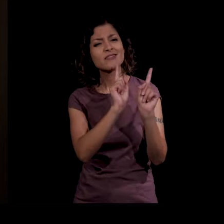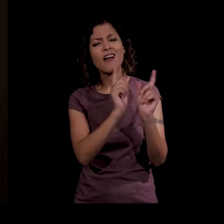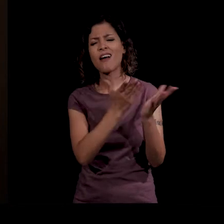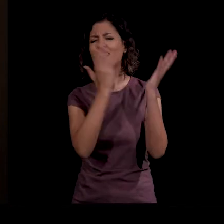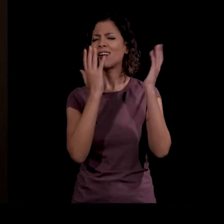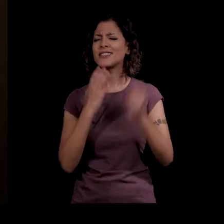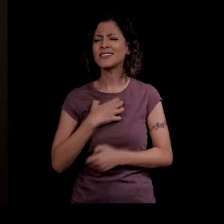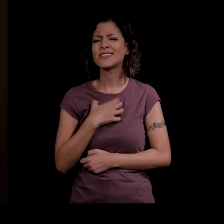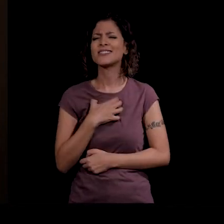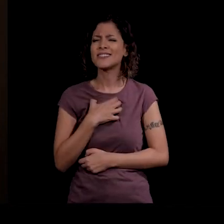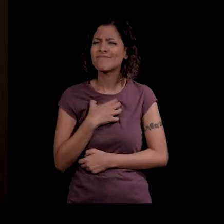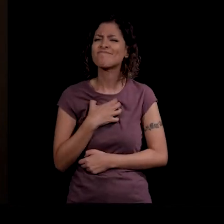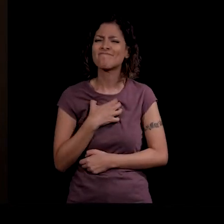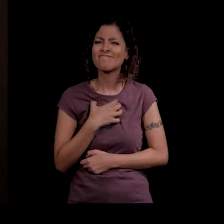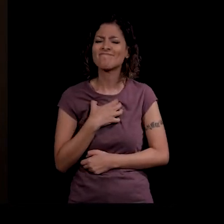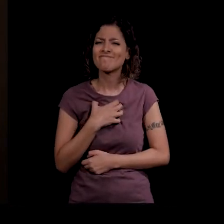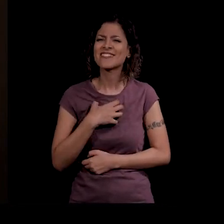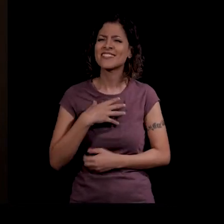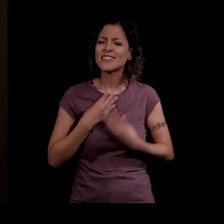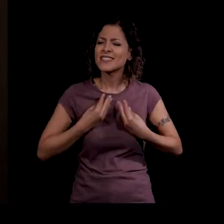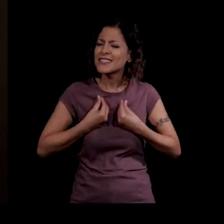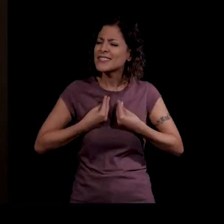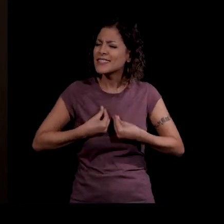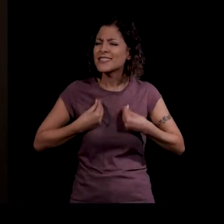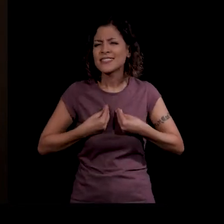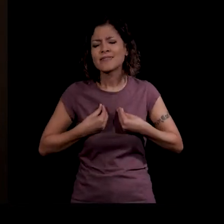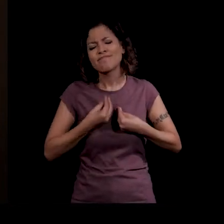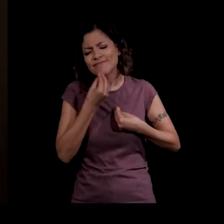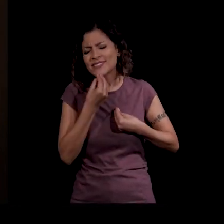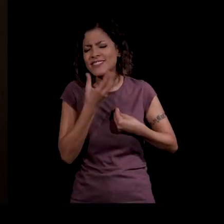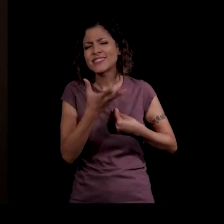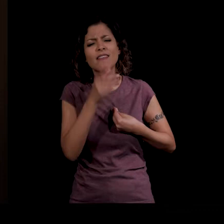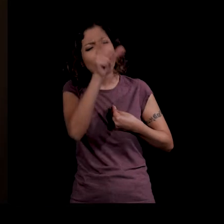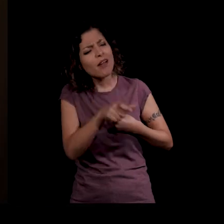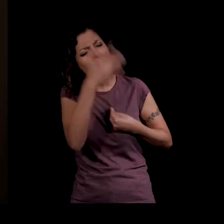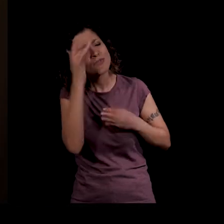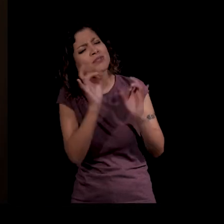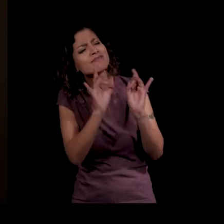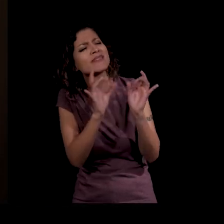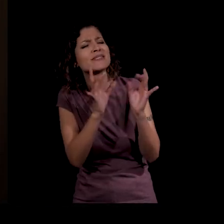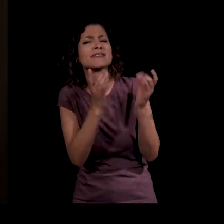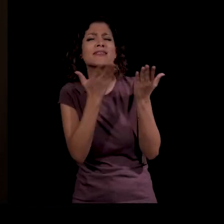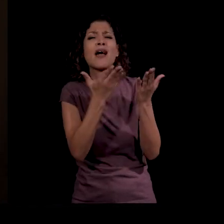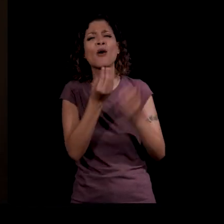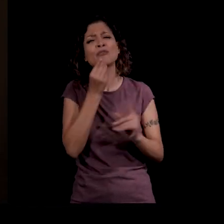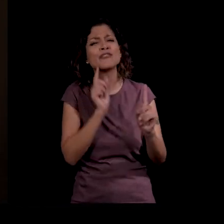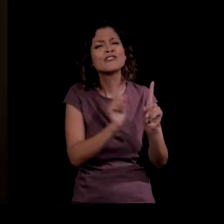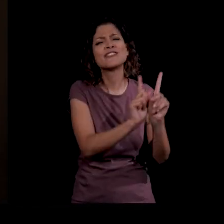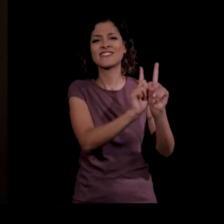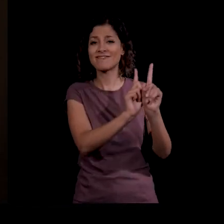é isso que mais eu sinto, vai acumulando de sensibilidades, né? De dores, poxa, a vida é tão cara, ela é tão rara, ela é